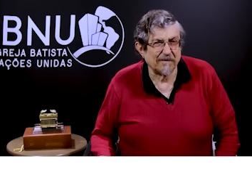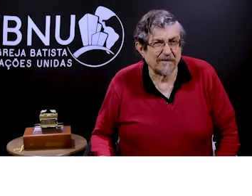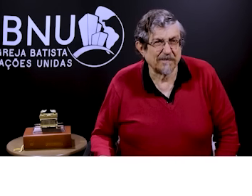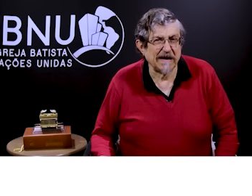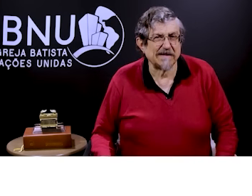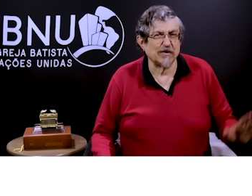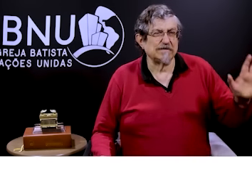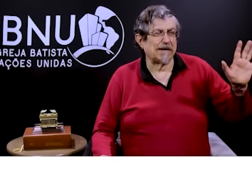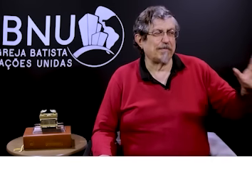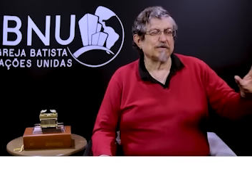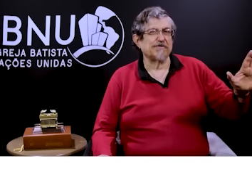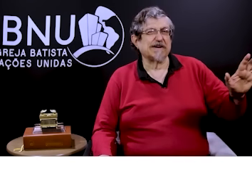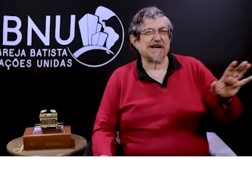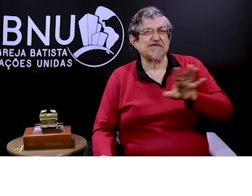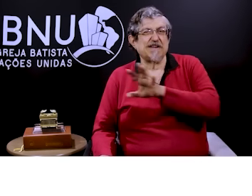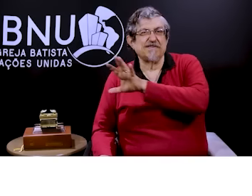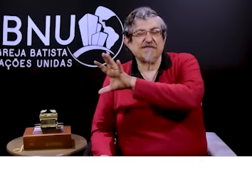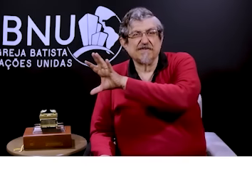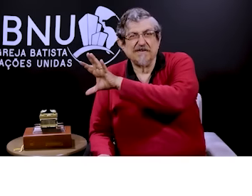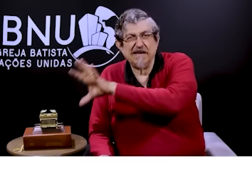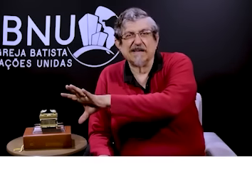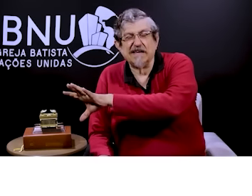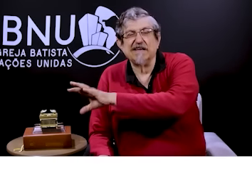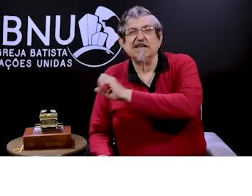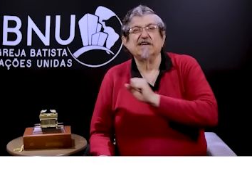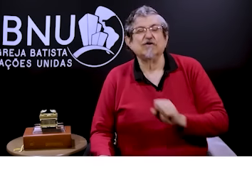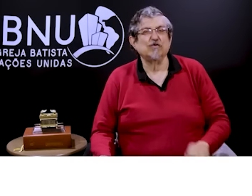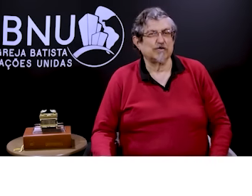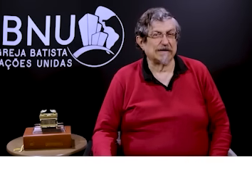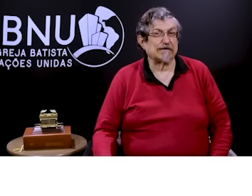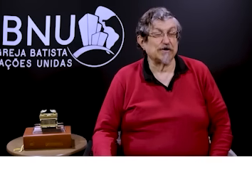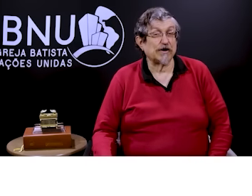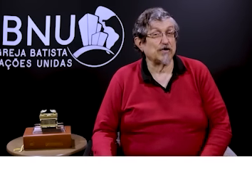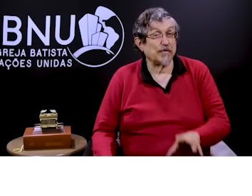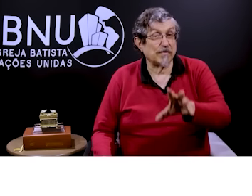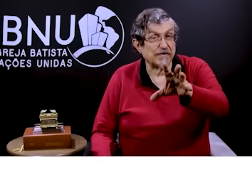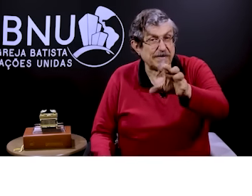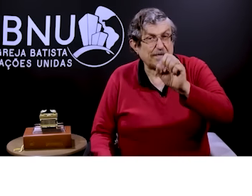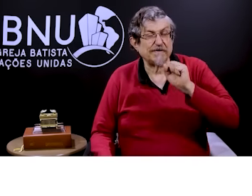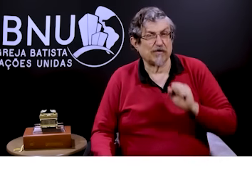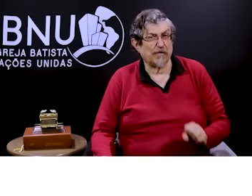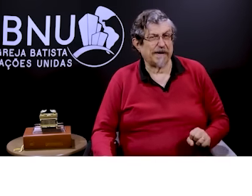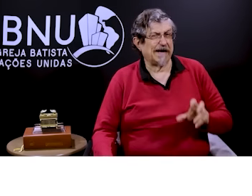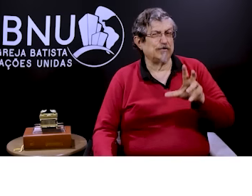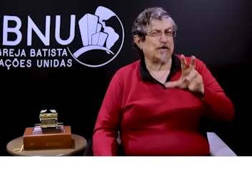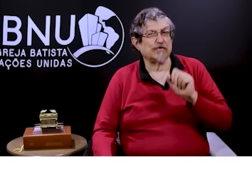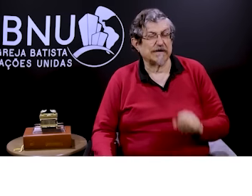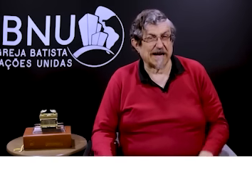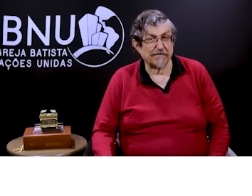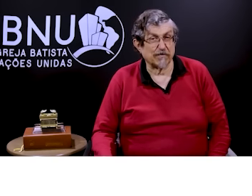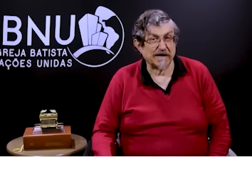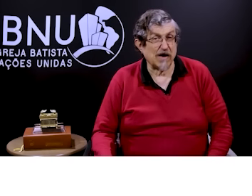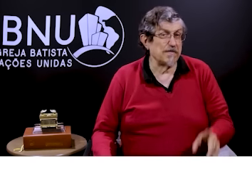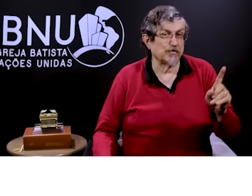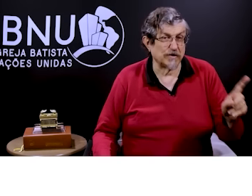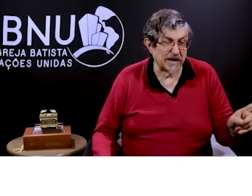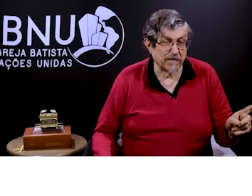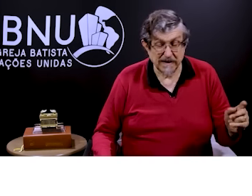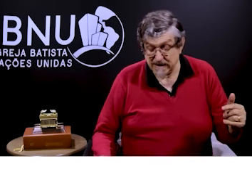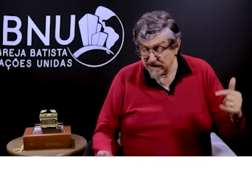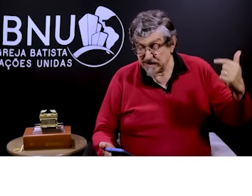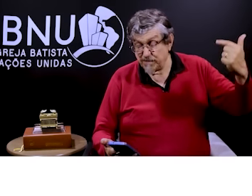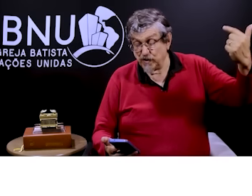verdadeiro então na ponta de cá Gênesis e aqui do outro lado Deuteronômio como você pode acompanhar no nosso gráfico aqui ao